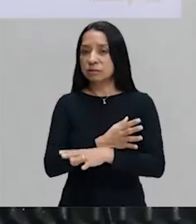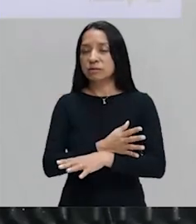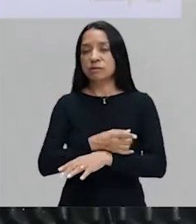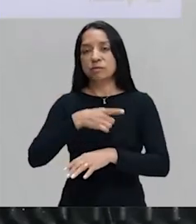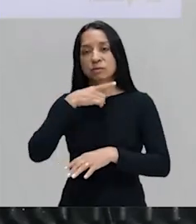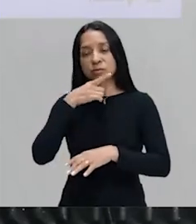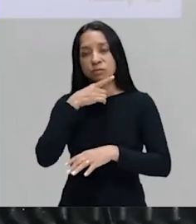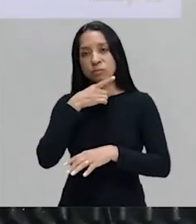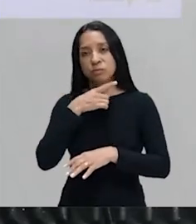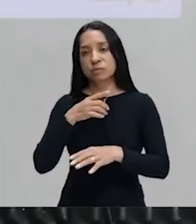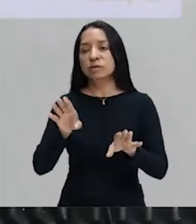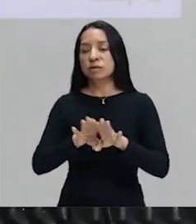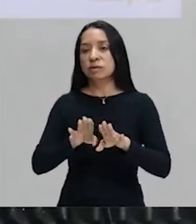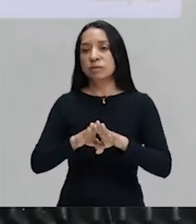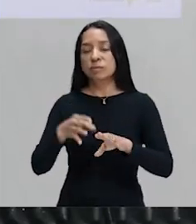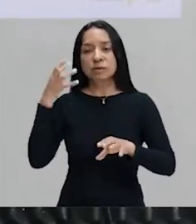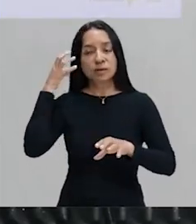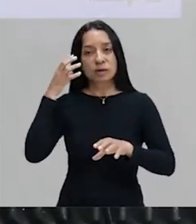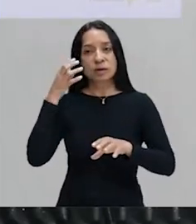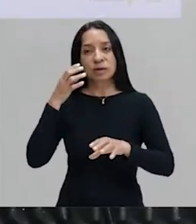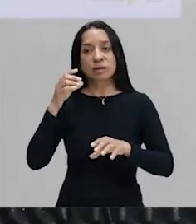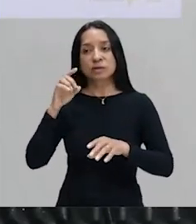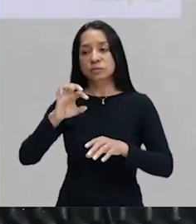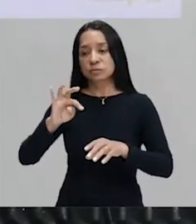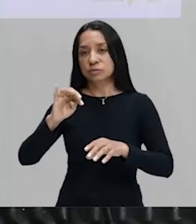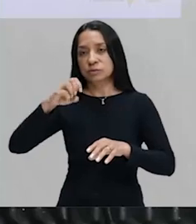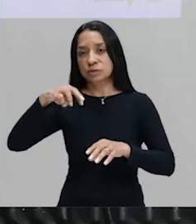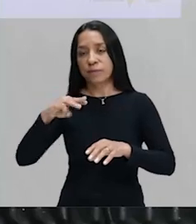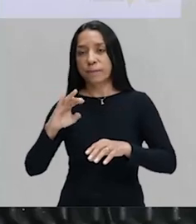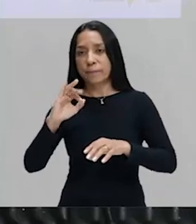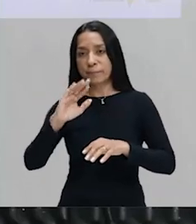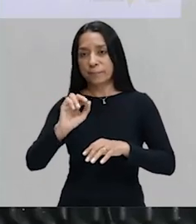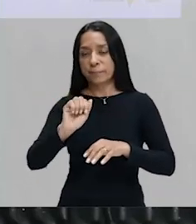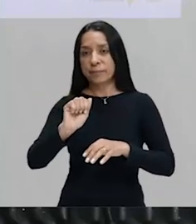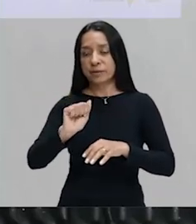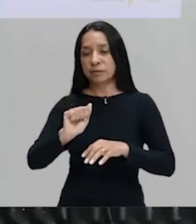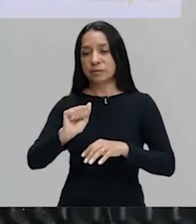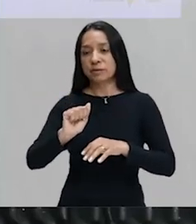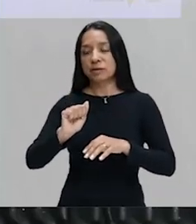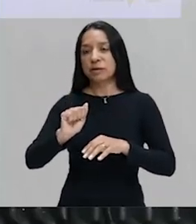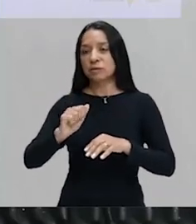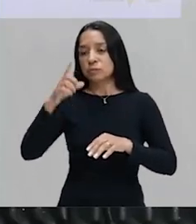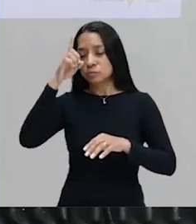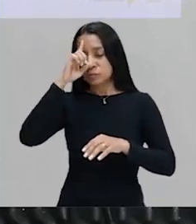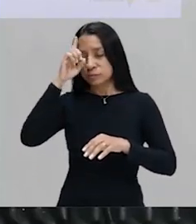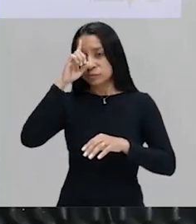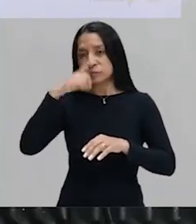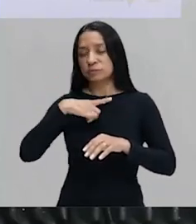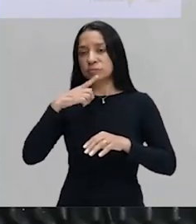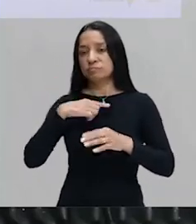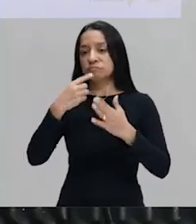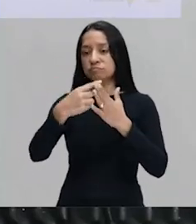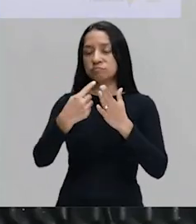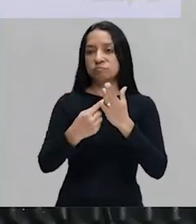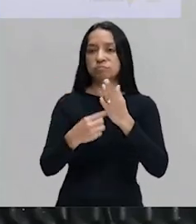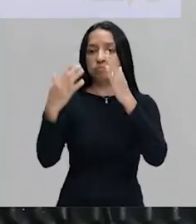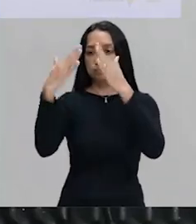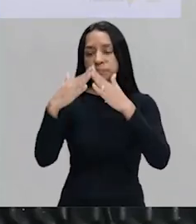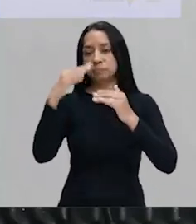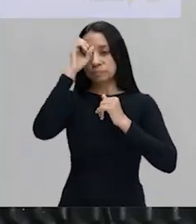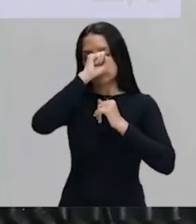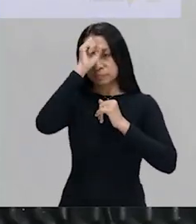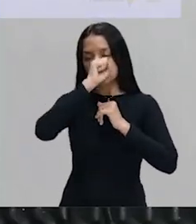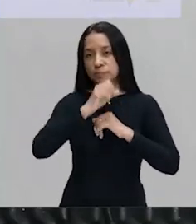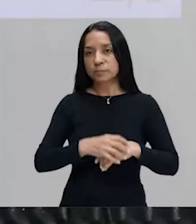Rádio Timbira, todo dia de segunda a sexta, das 16 às 17, tem o programa hashtag Fique em Casa Aprendendo. Pois